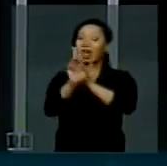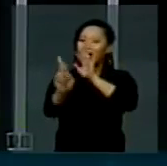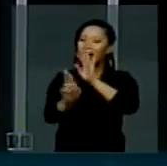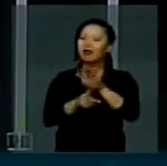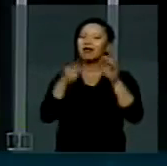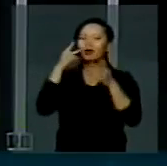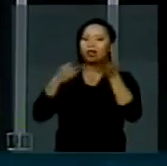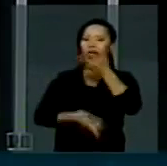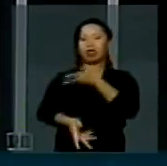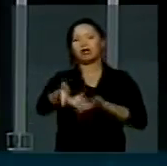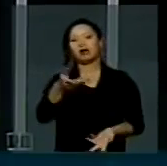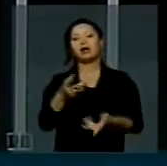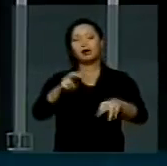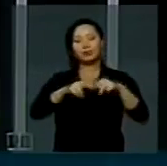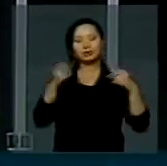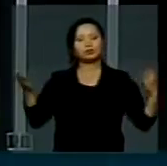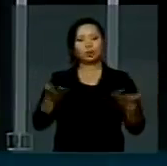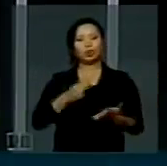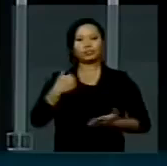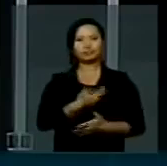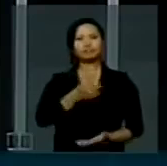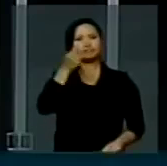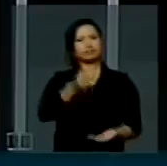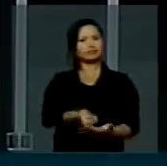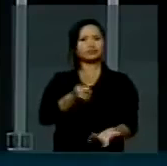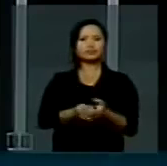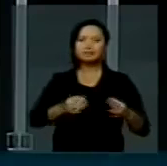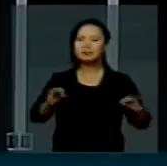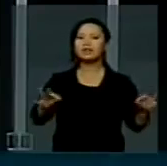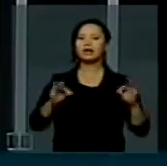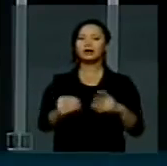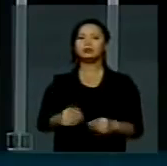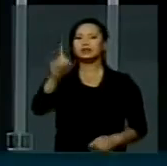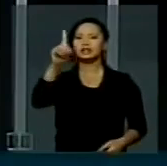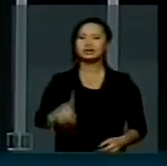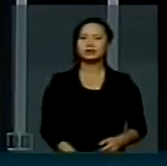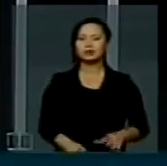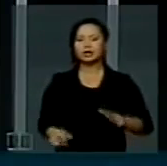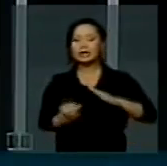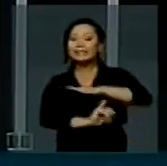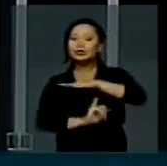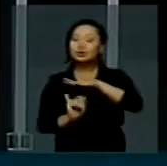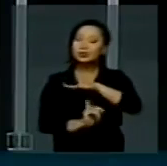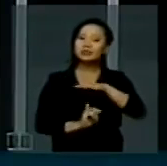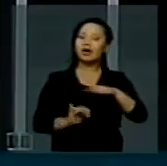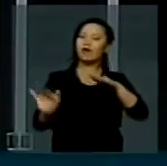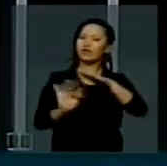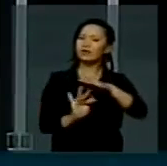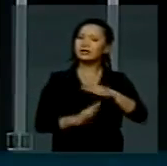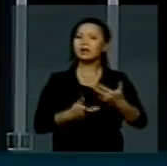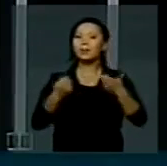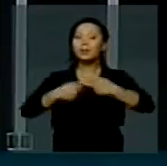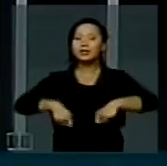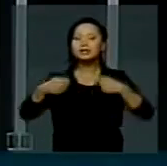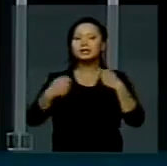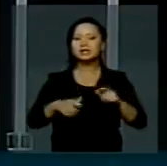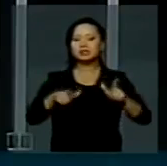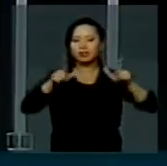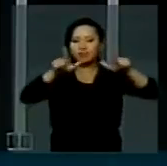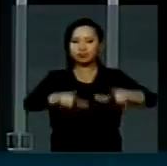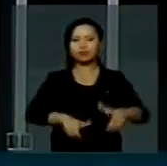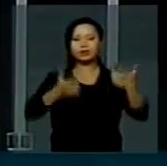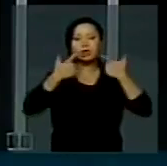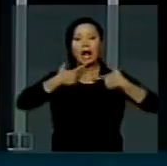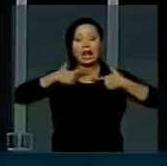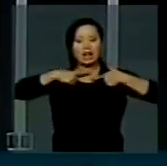E hoje nós exigimos que todos os diretores dessas instituições filantrópicas sejam ficha limpa. Não